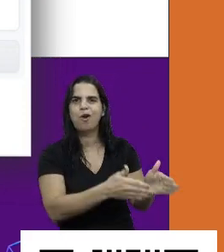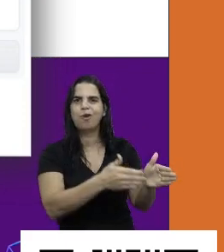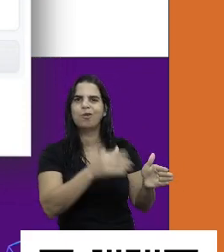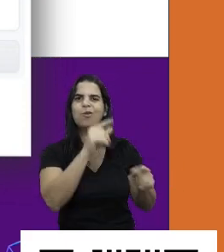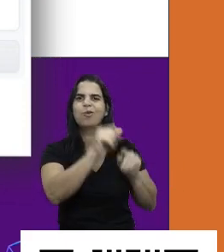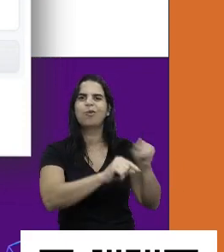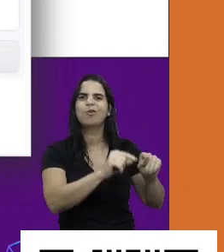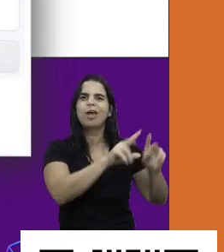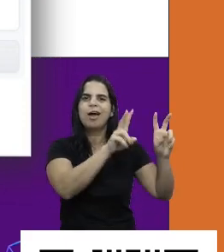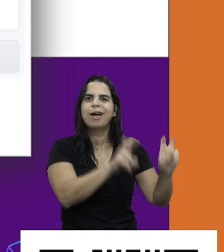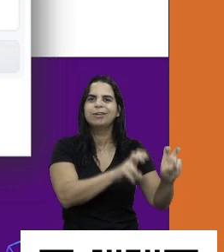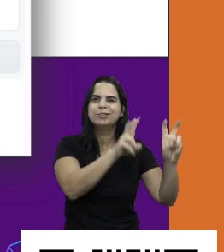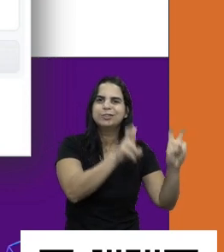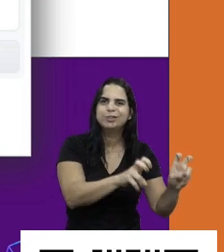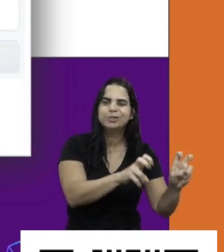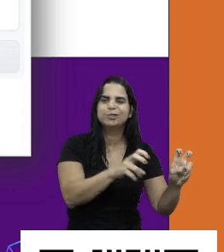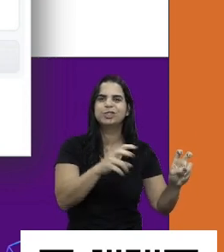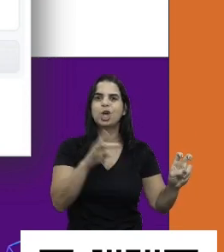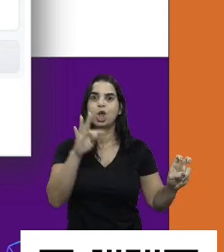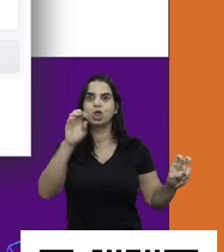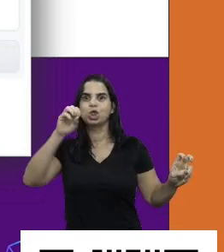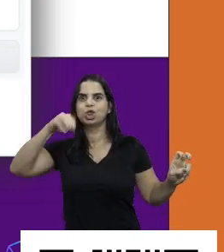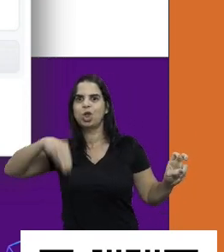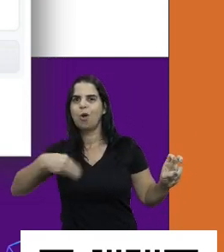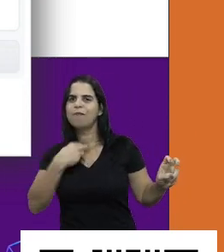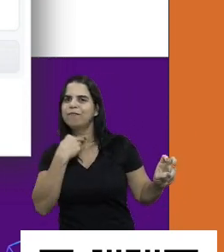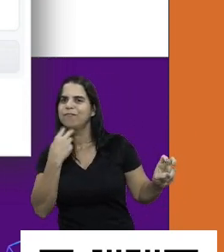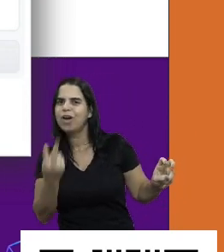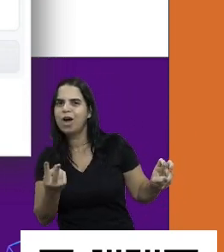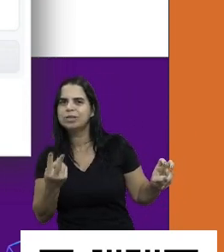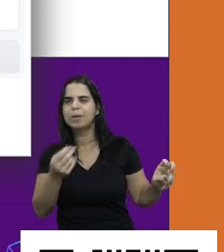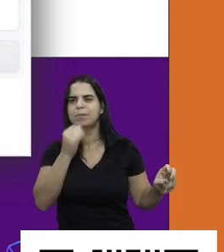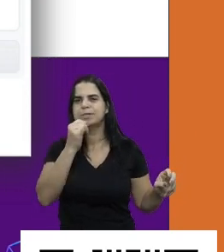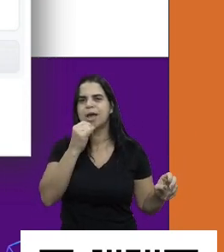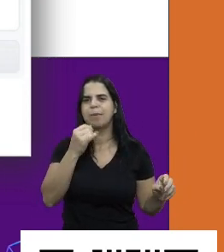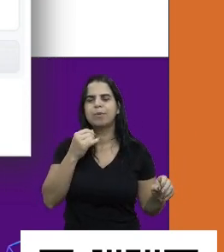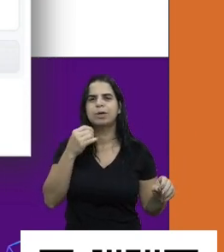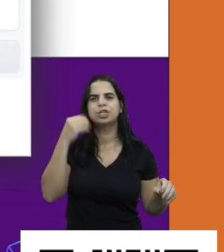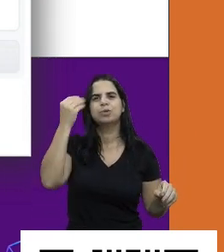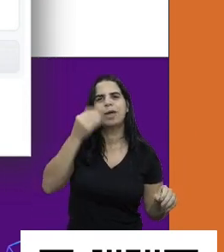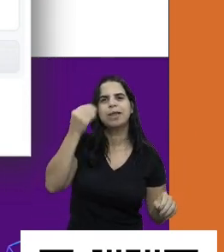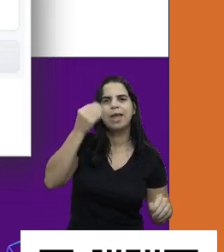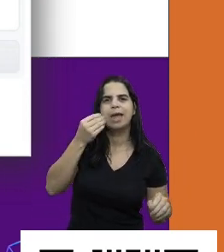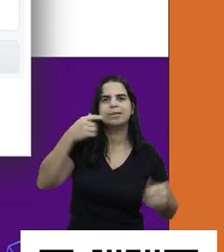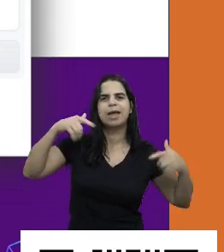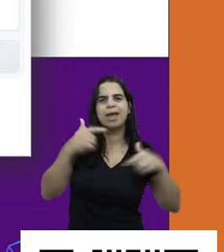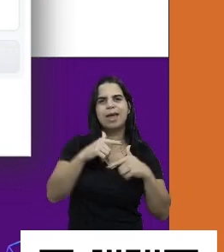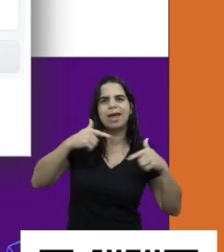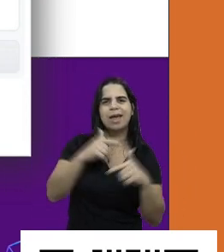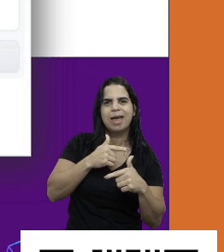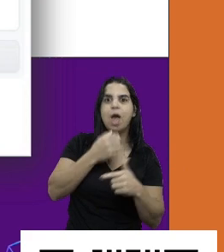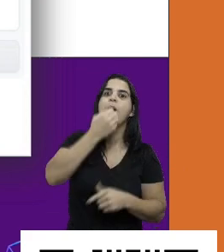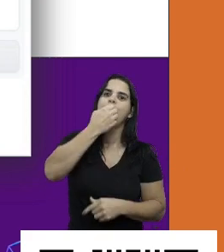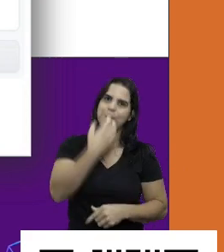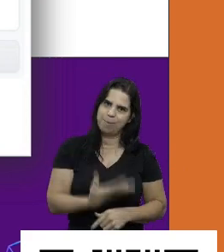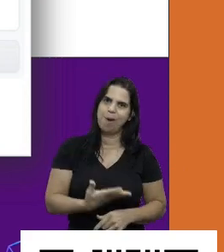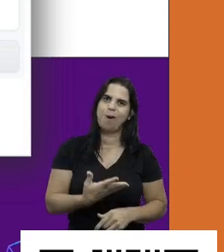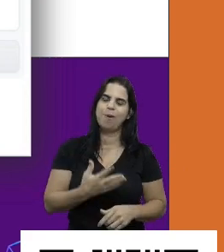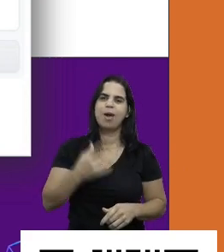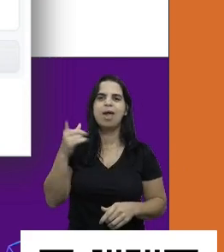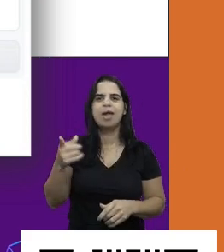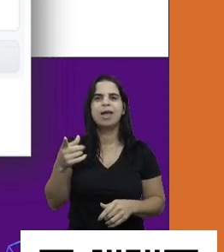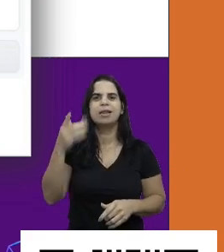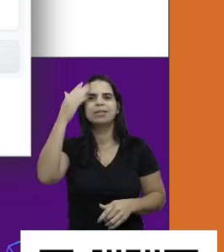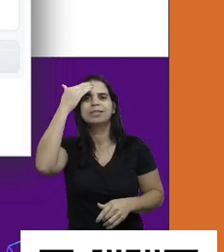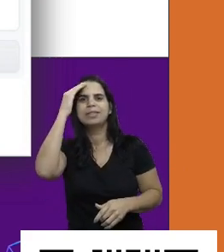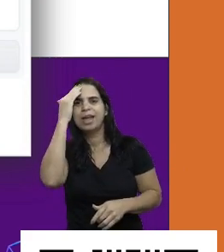do Tom do Ah então estamos conversando sobre experiência todo mundo dando risada significa que é bom então ele interpreta